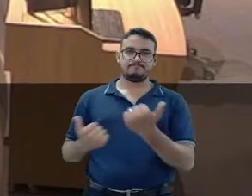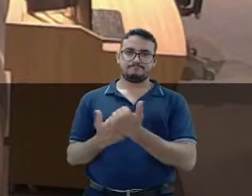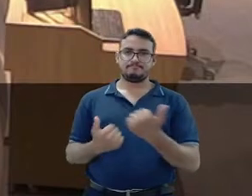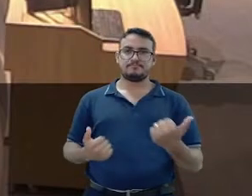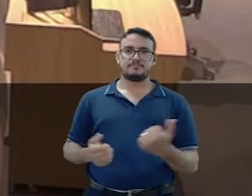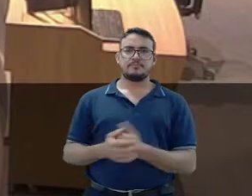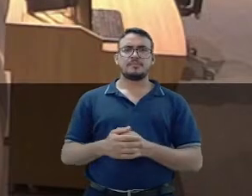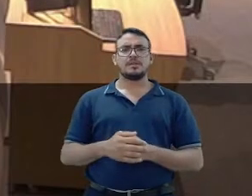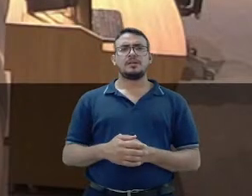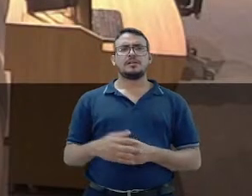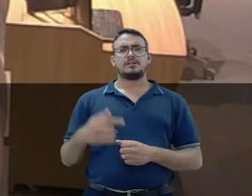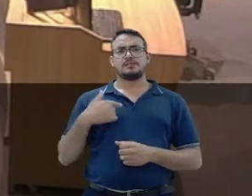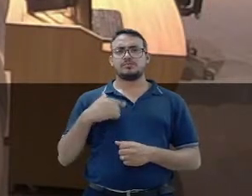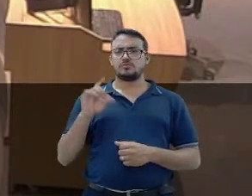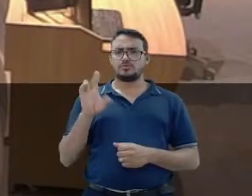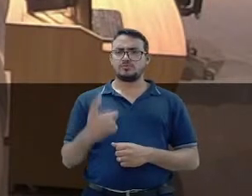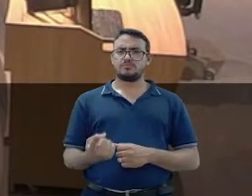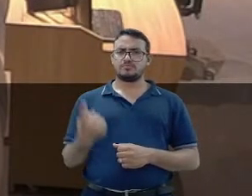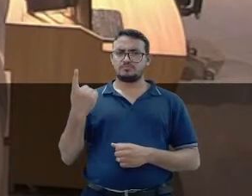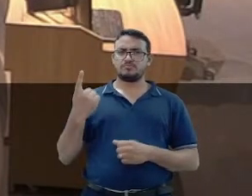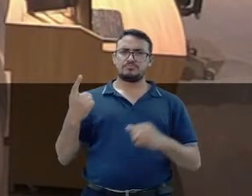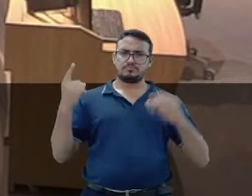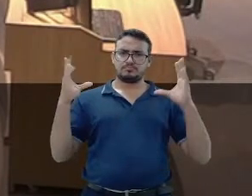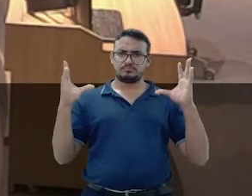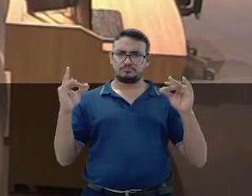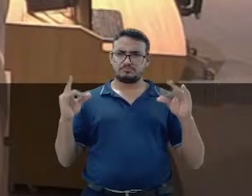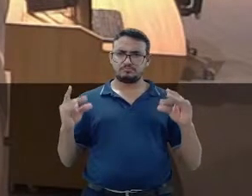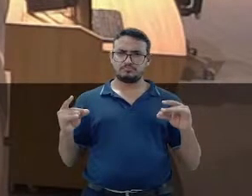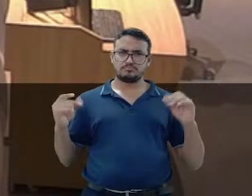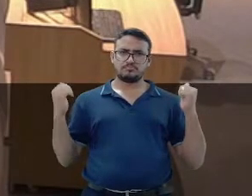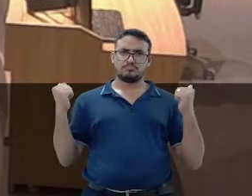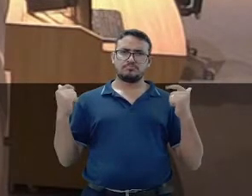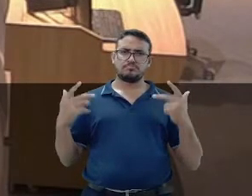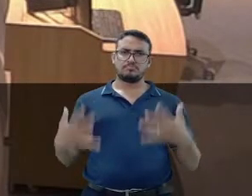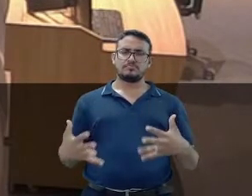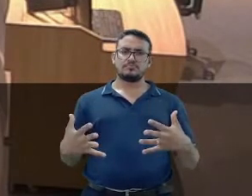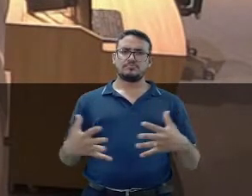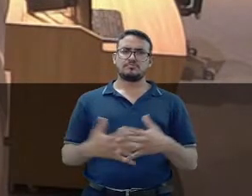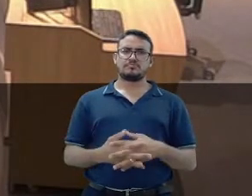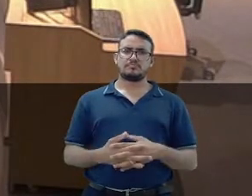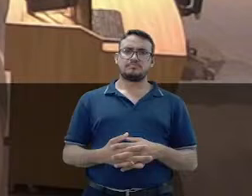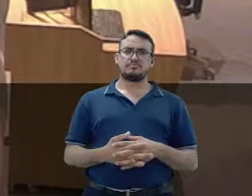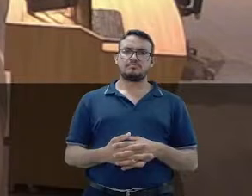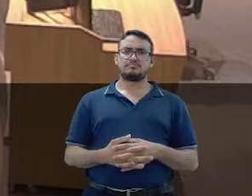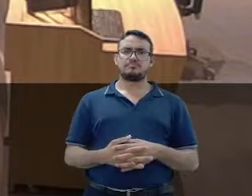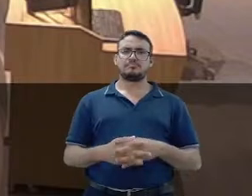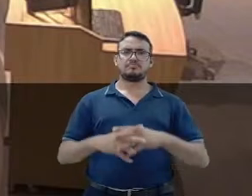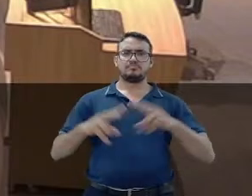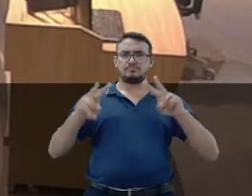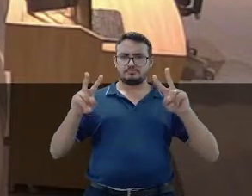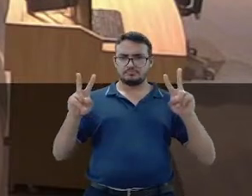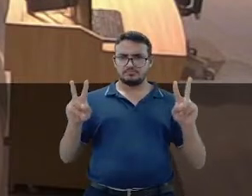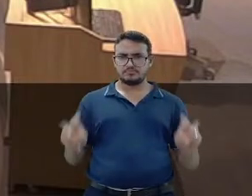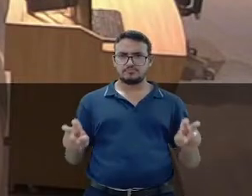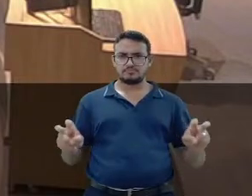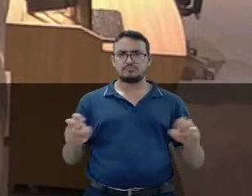teria apenas uma pequena observação a fazer. Aqui no tópico da litigância de